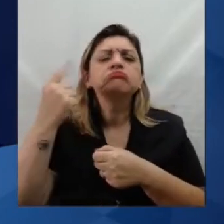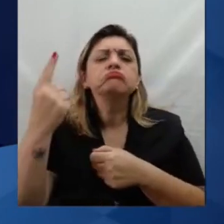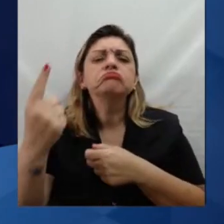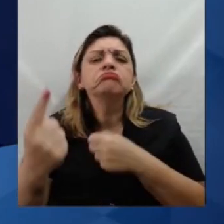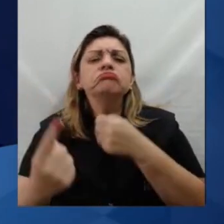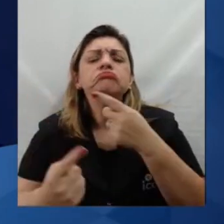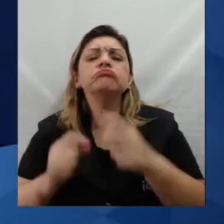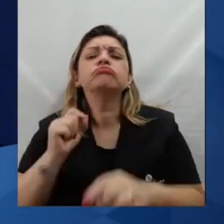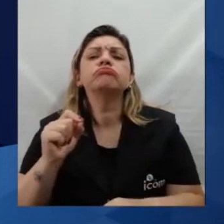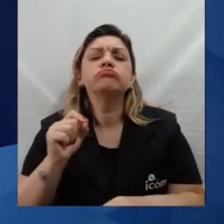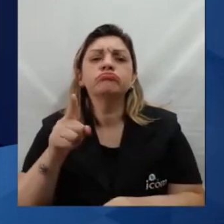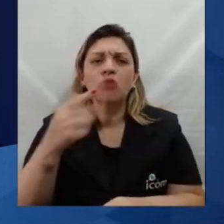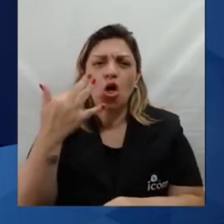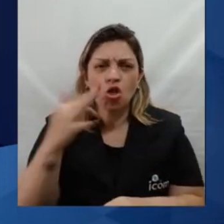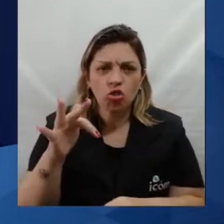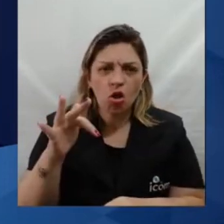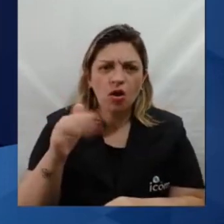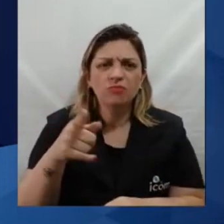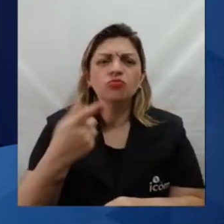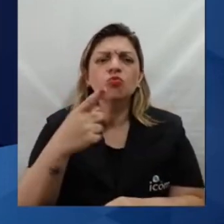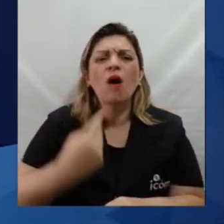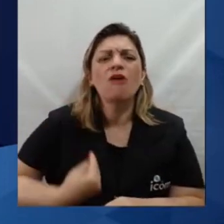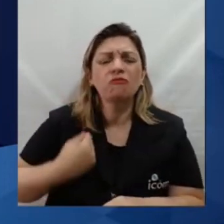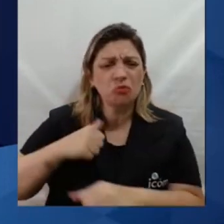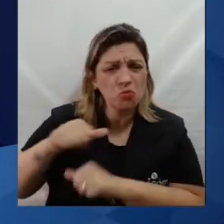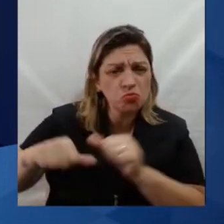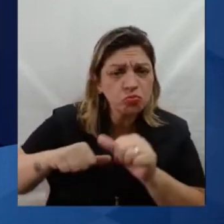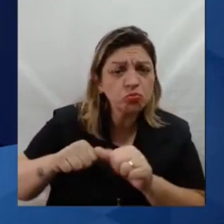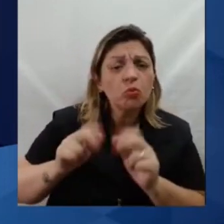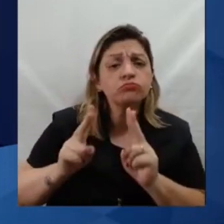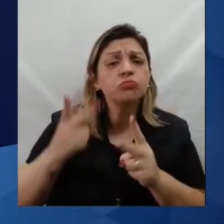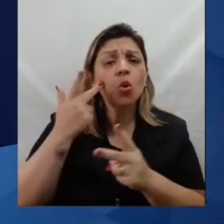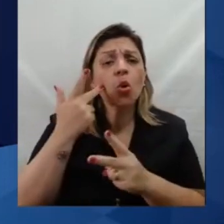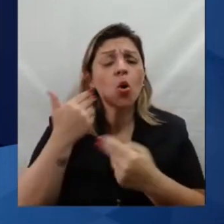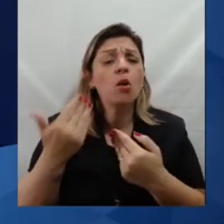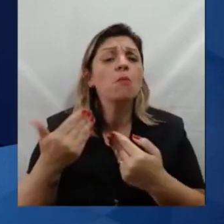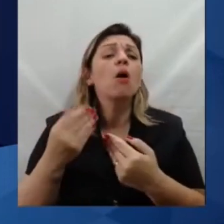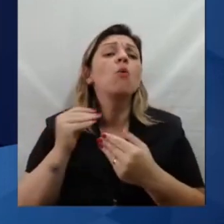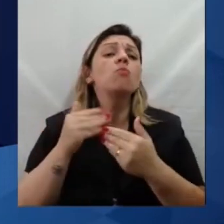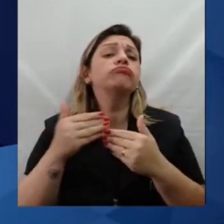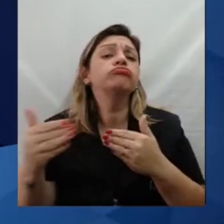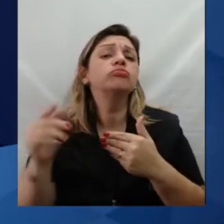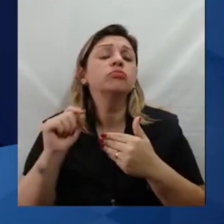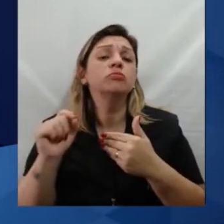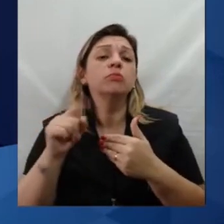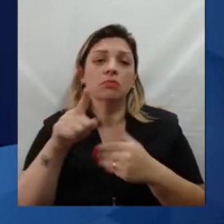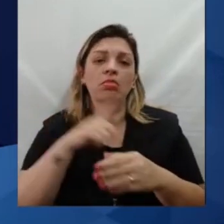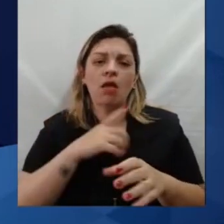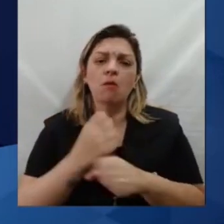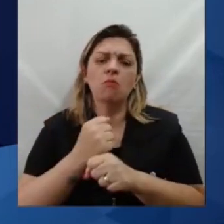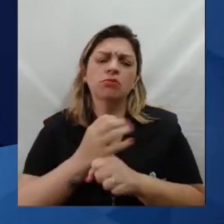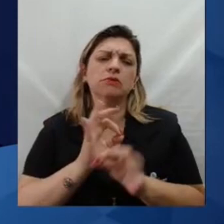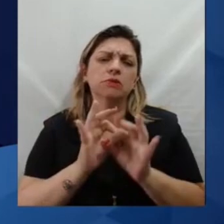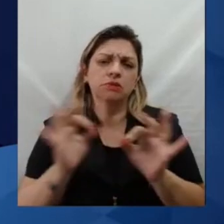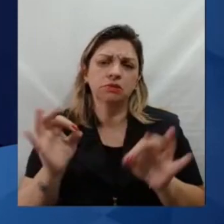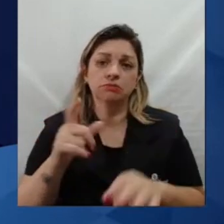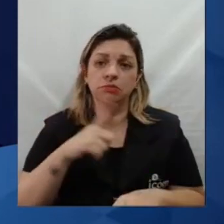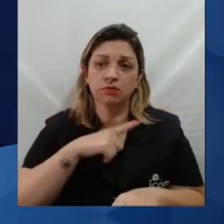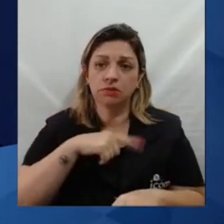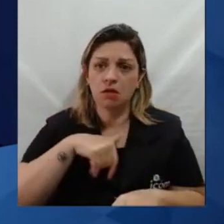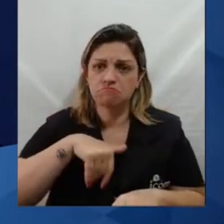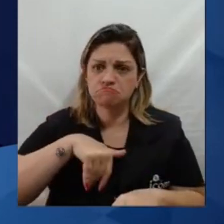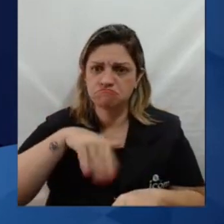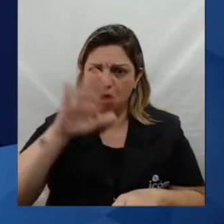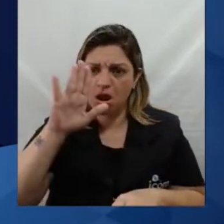vai e volta afetou a qualidade de vida. Ele possui uma pontuação bem simples, então, quanto maior for o score, maior o comprometimento